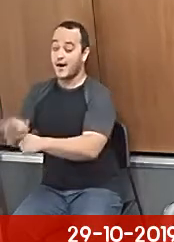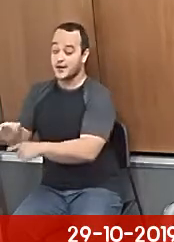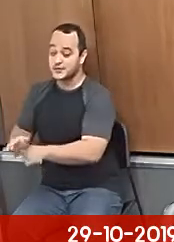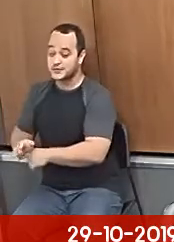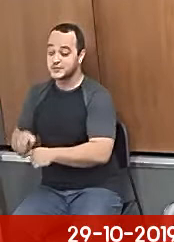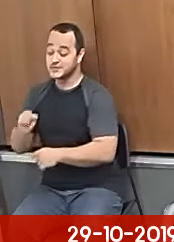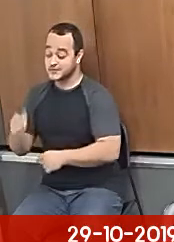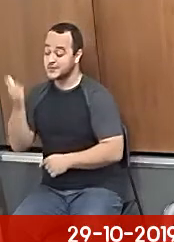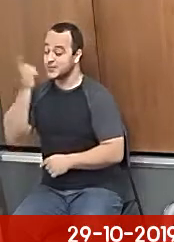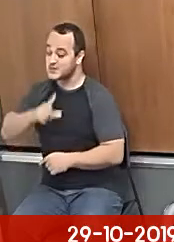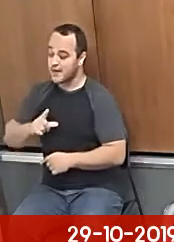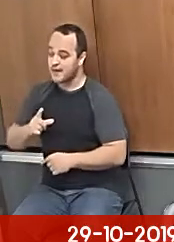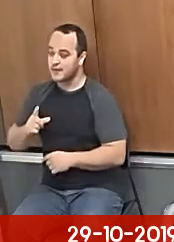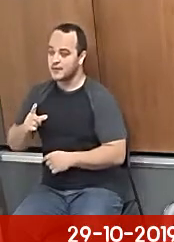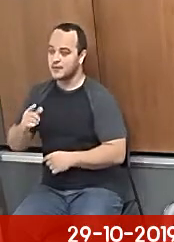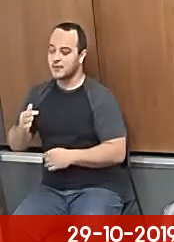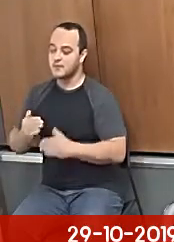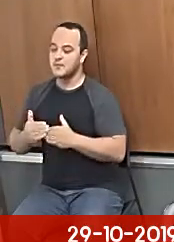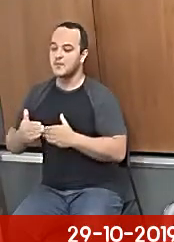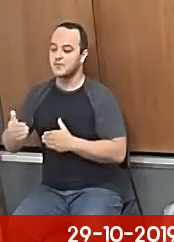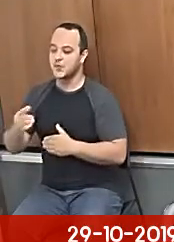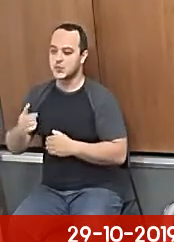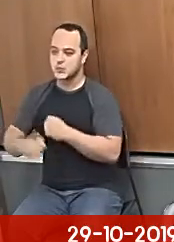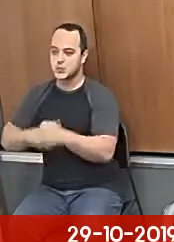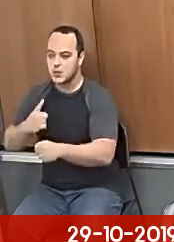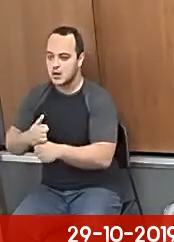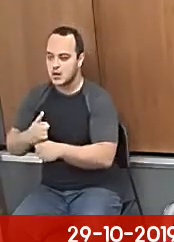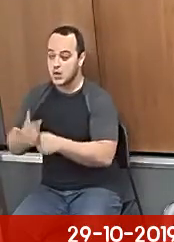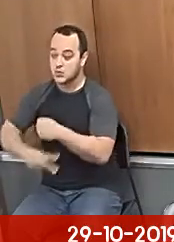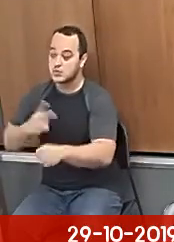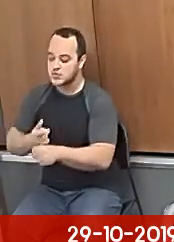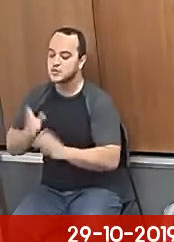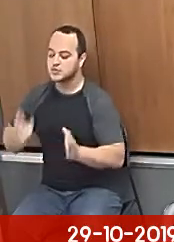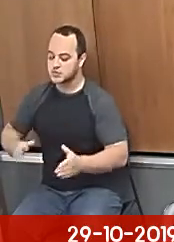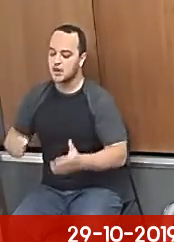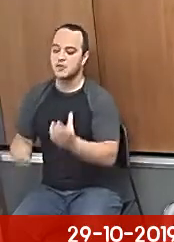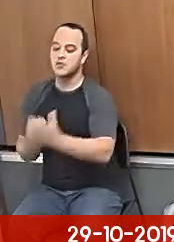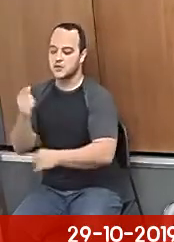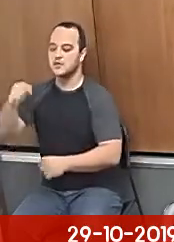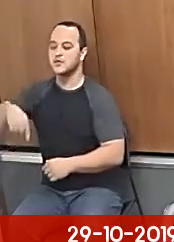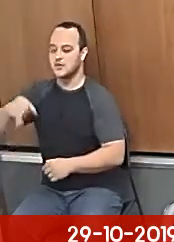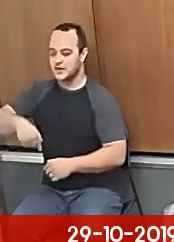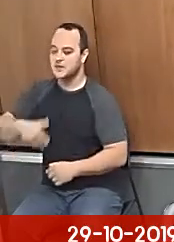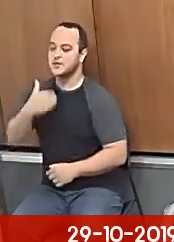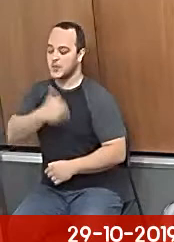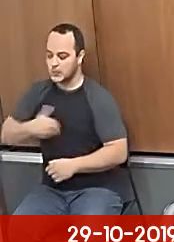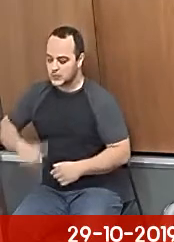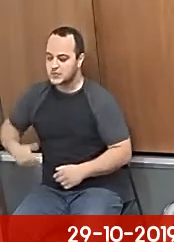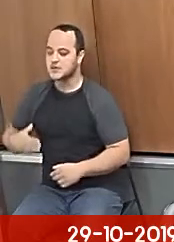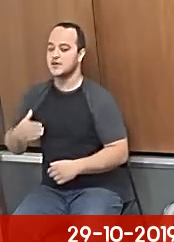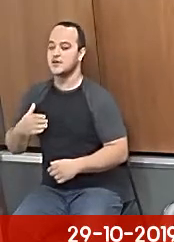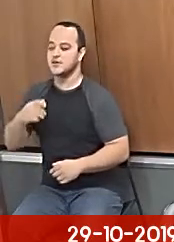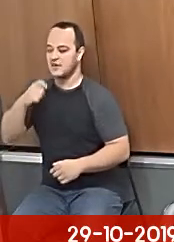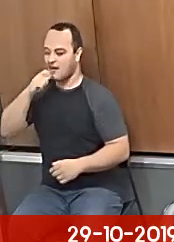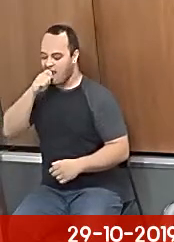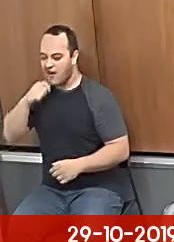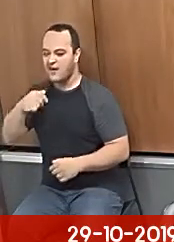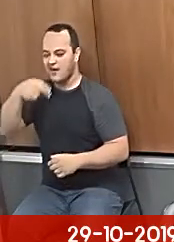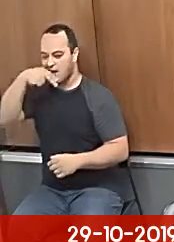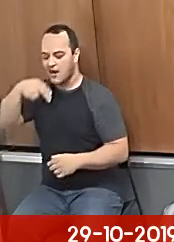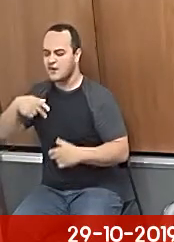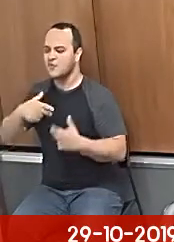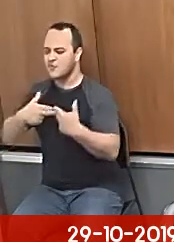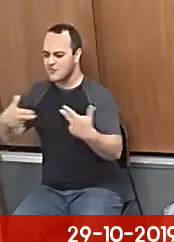ter o Campeonato Mineiro de Futebol de Amputados aqui com os times de Minas. Atlético, América, Vila Nova e Cruzeiro, se Deus quiser.